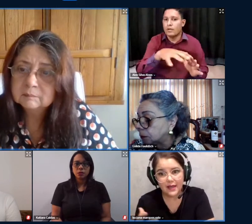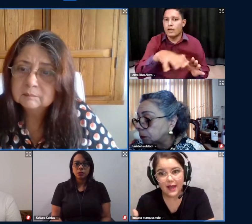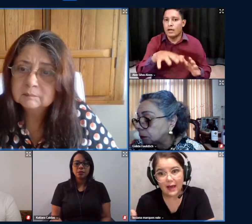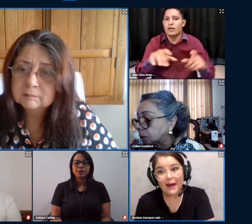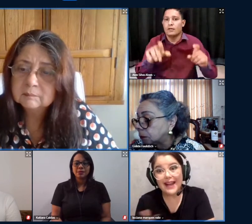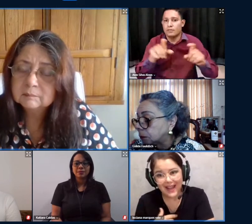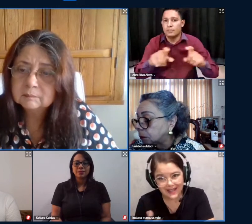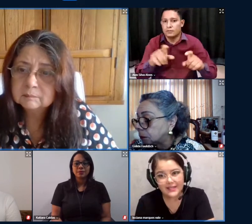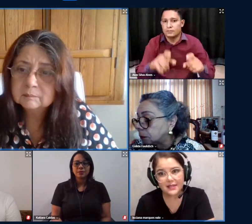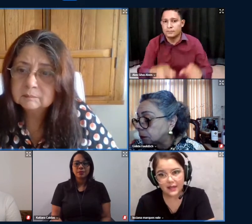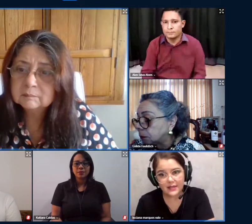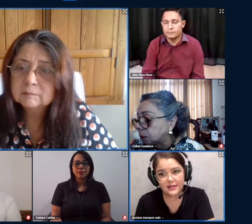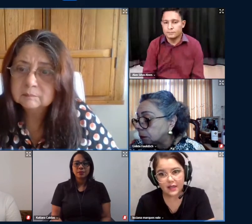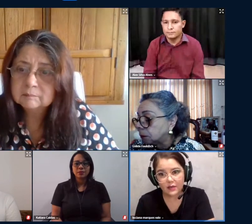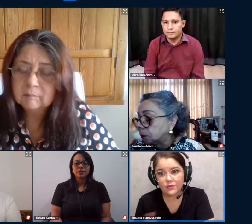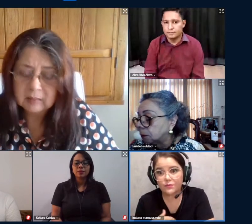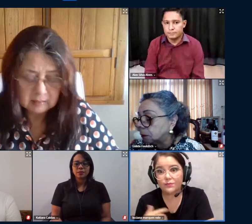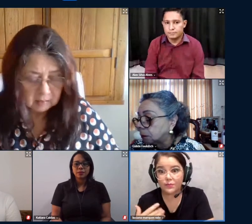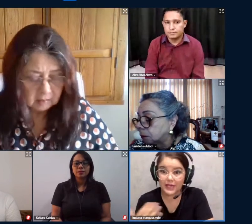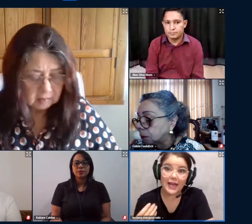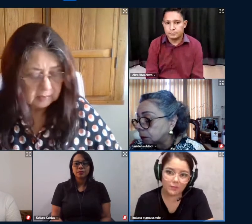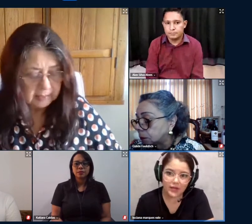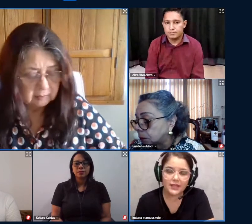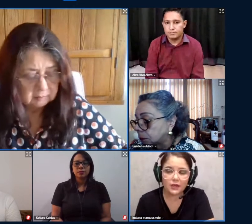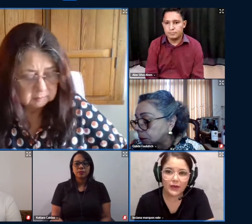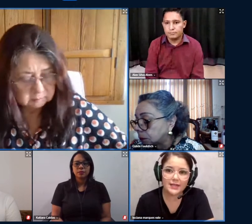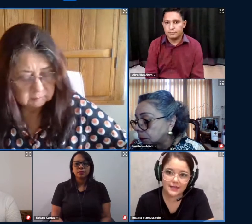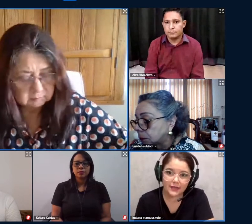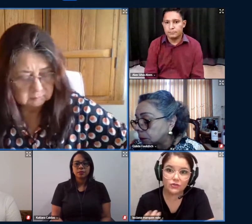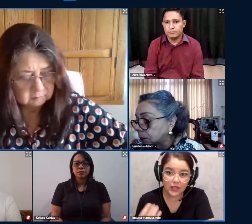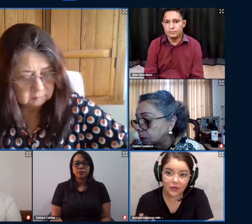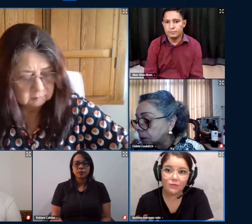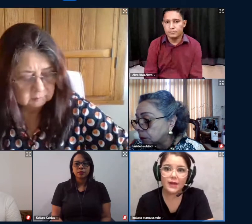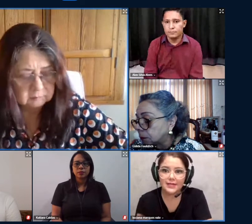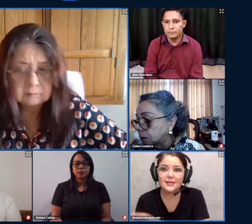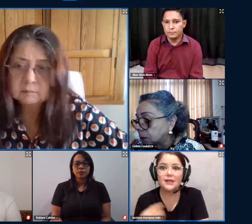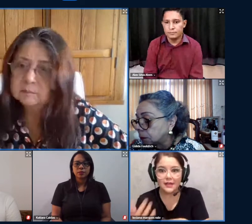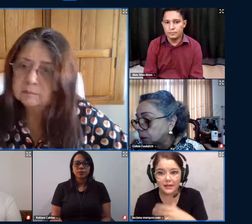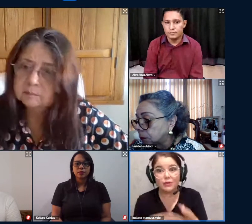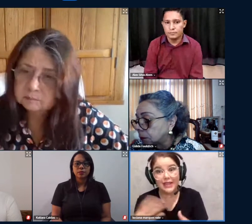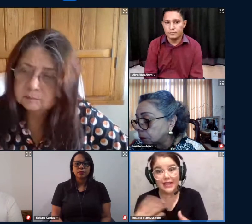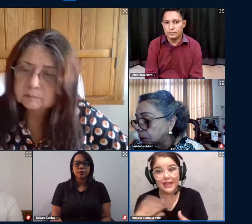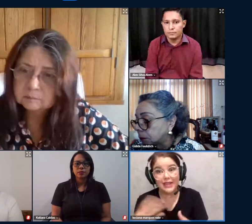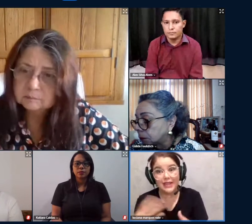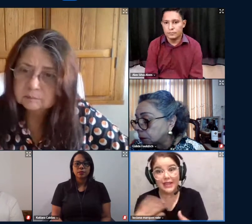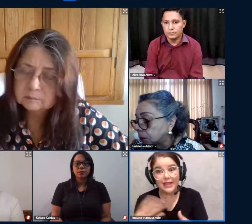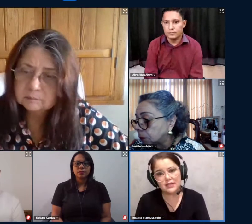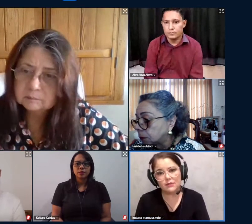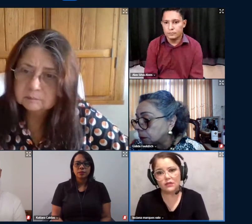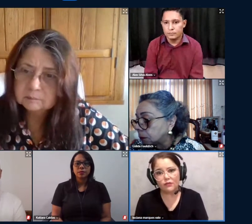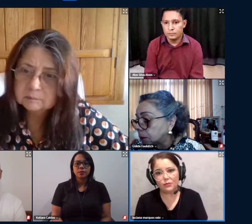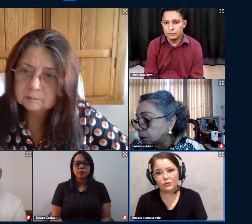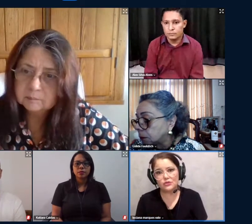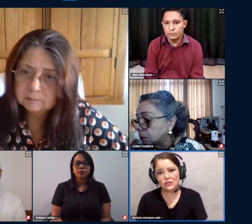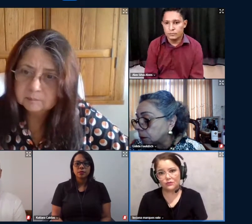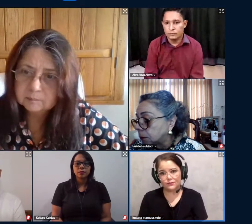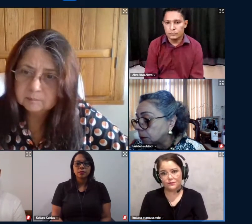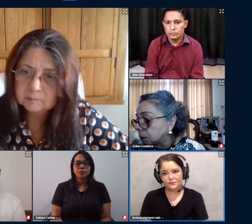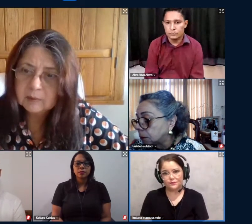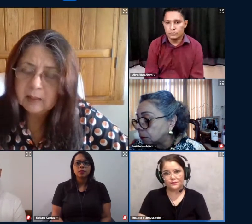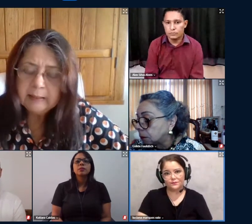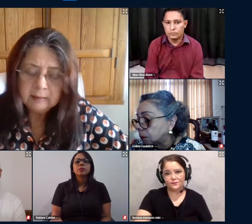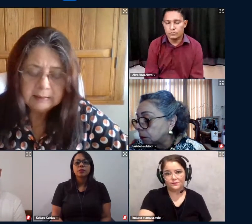pudesse abarcar esses sinais termo, que na época ainda não era sinal termo, mas que pudesse abarcar esse conhecimento que foi